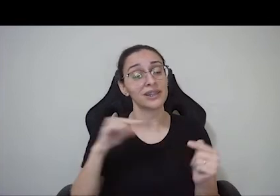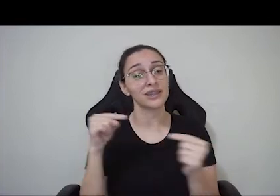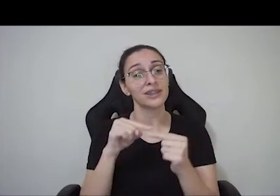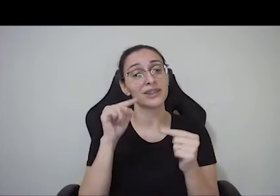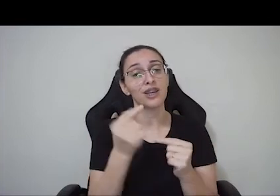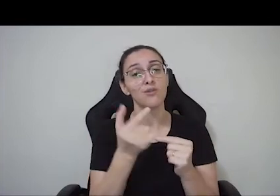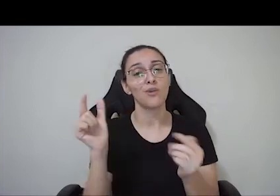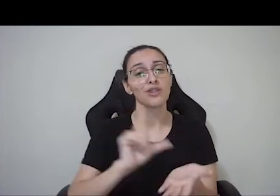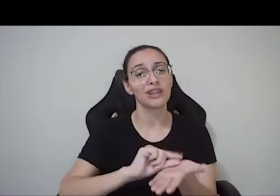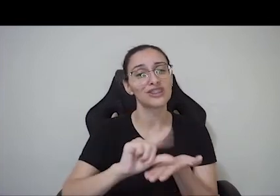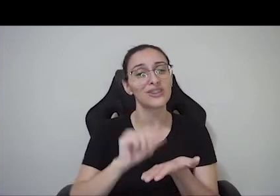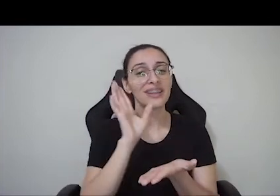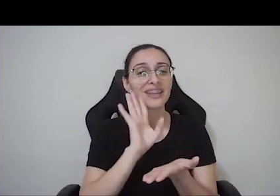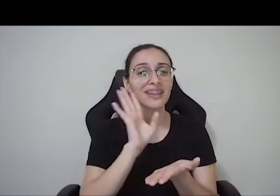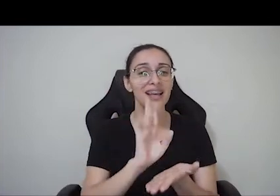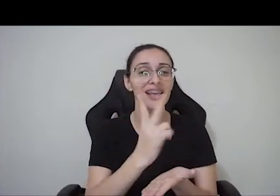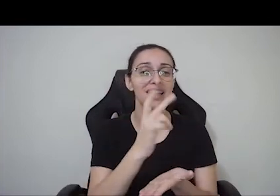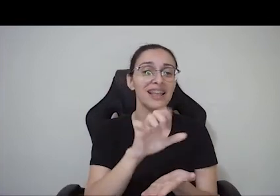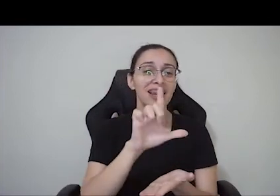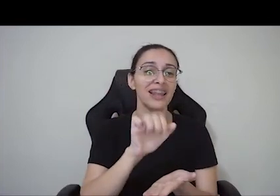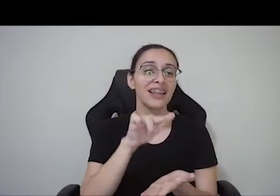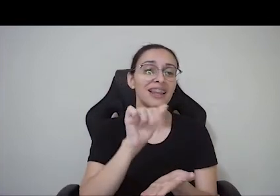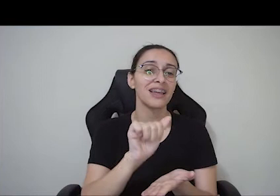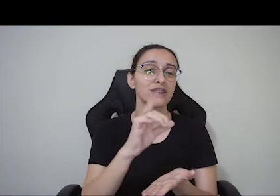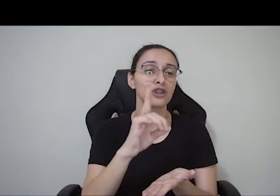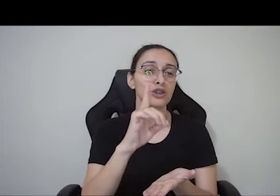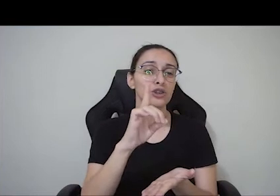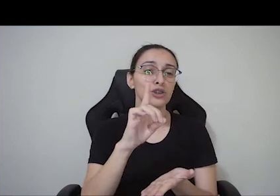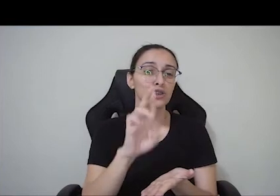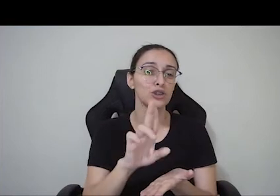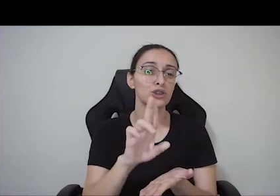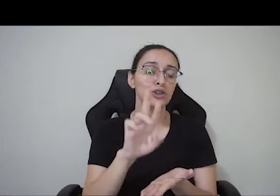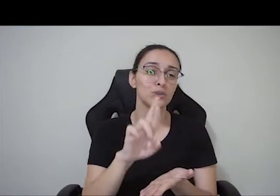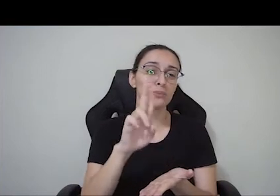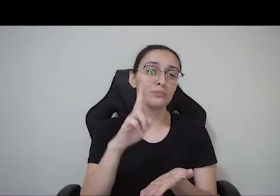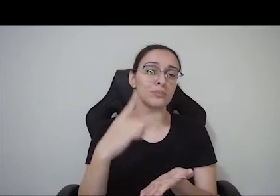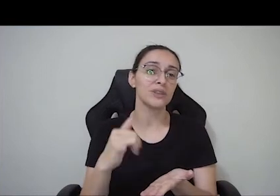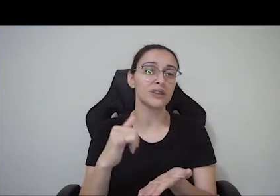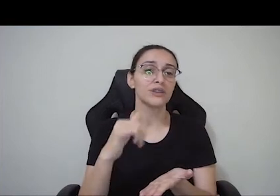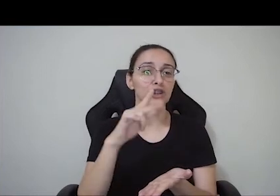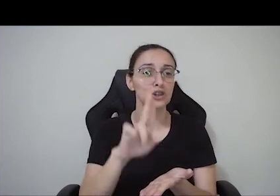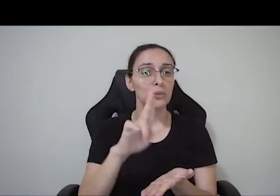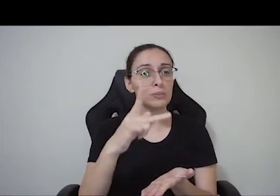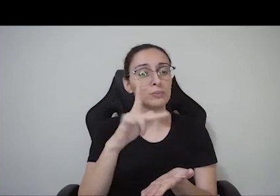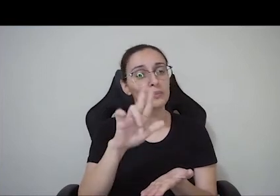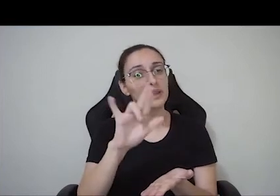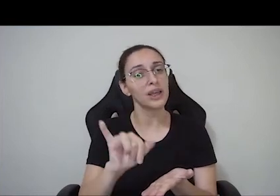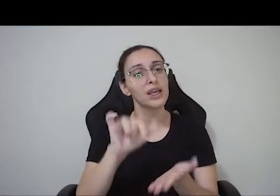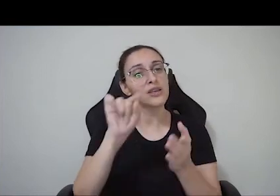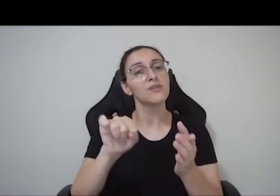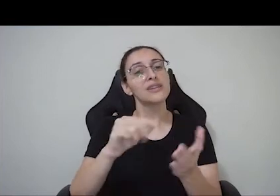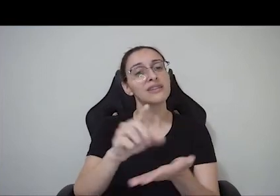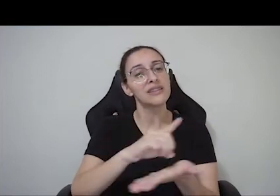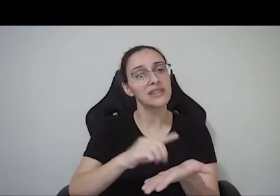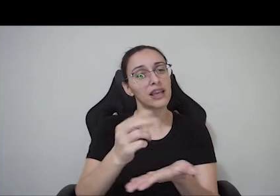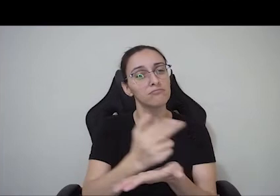um artigo muito legal da Helena Dupri, que ela trouxe o design universal aplicado no mundo digital. Se isso